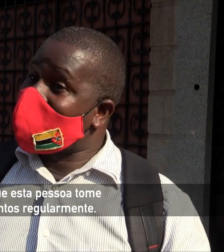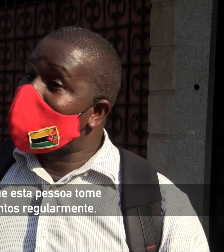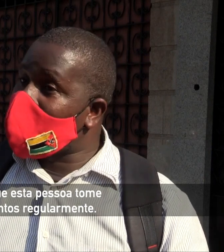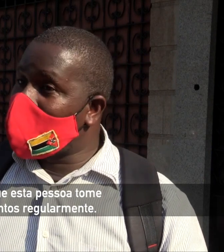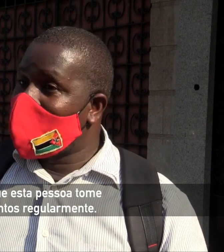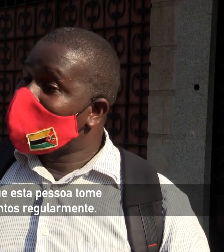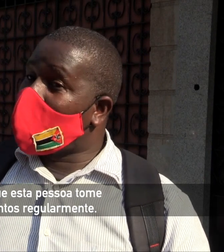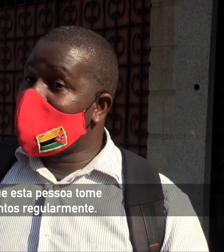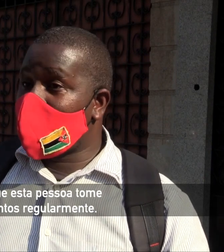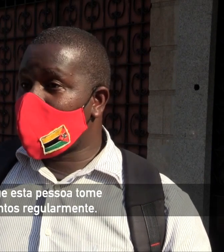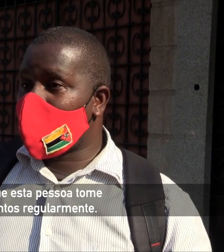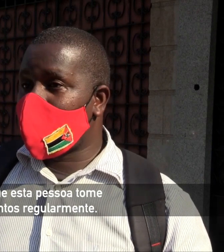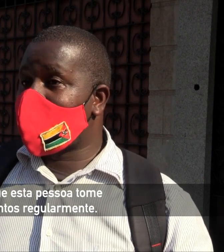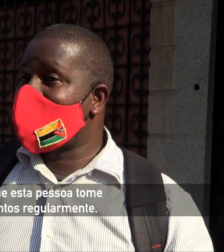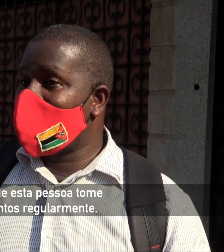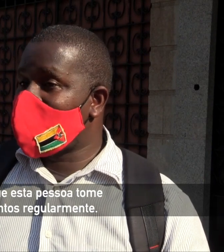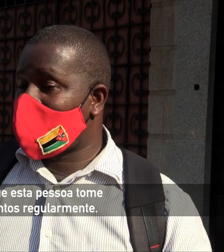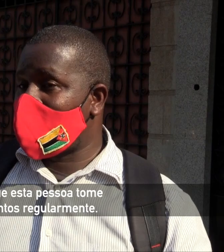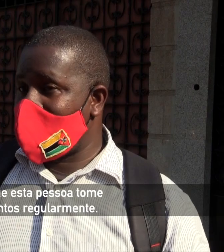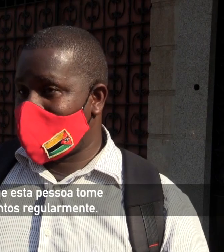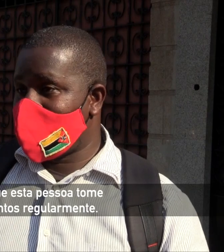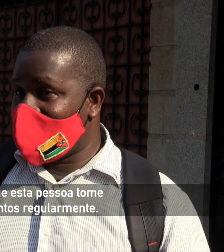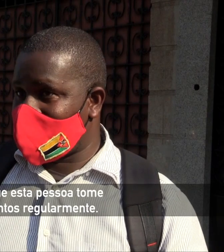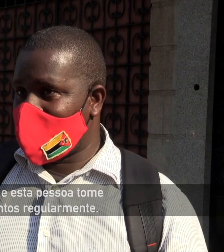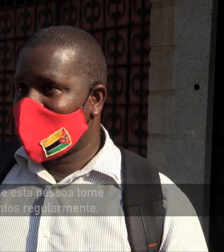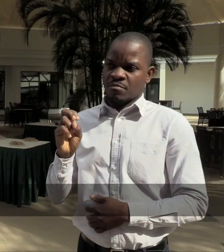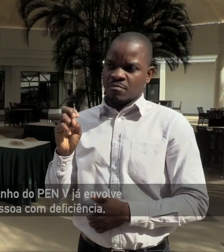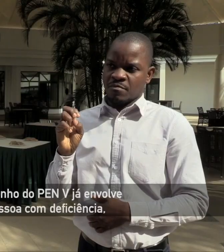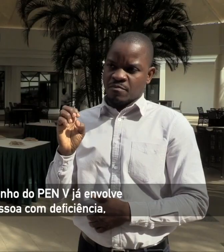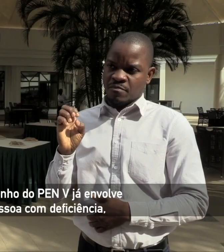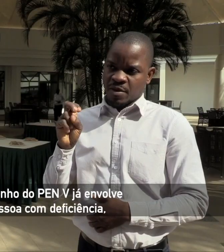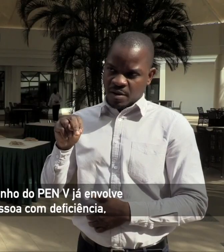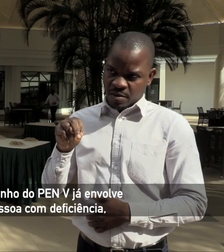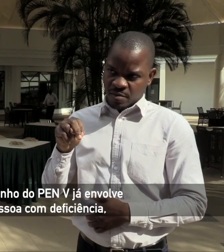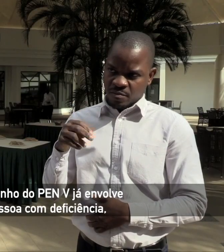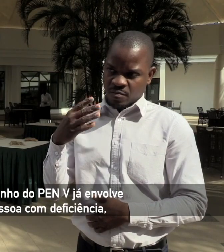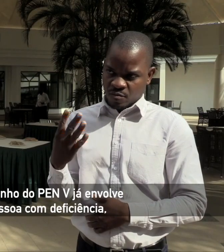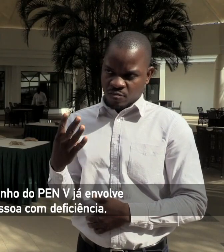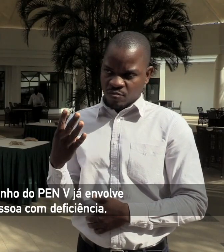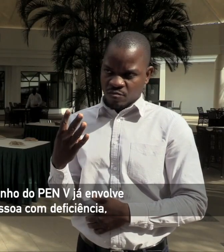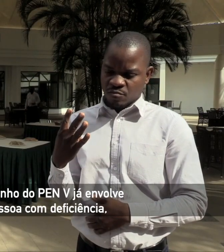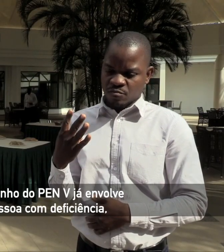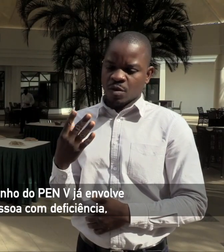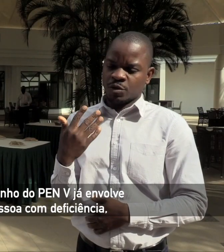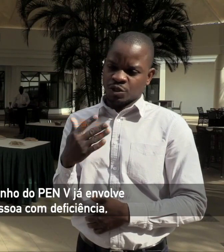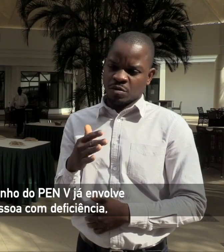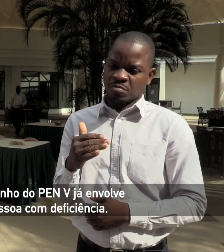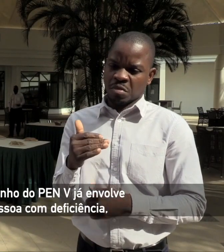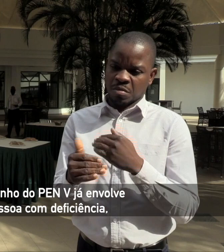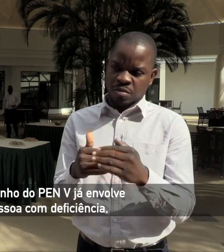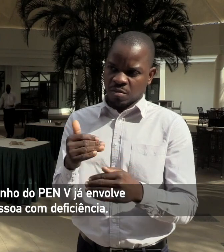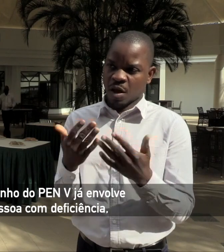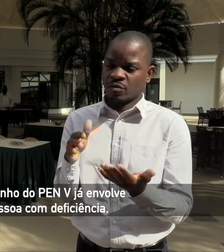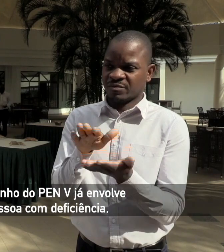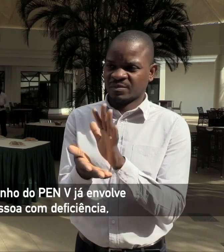com que essa pessoa tome os medicamentos regularmente, não é? O processo de desenho do PN5